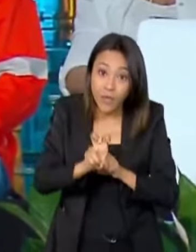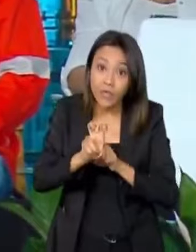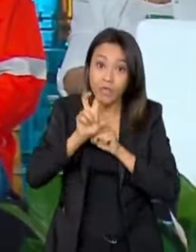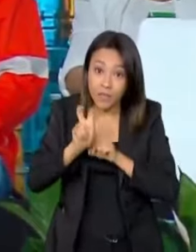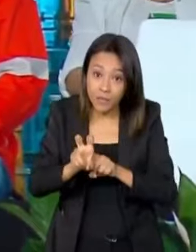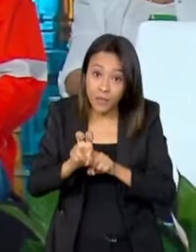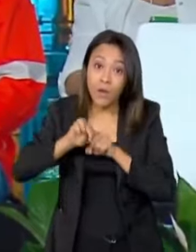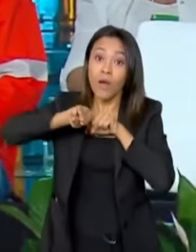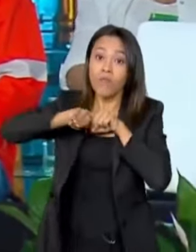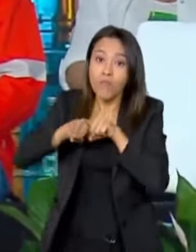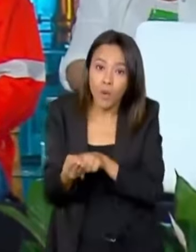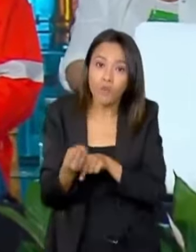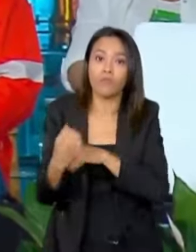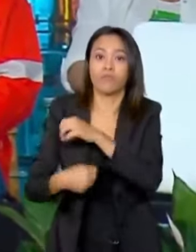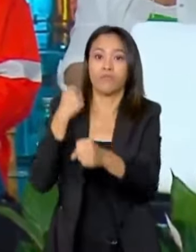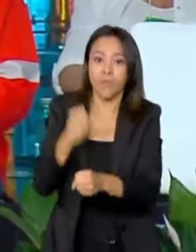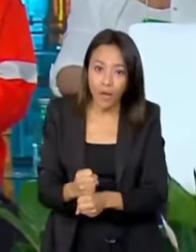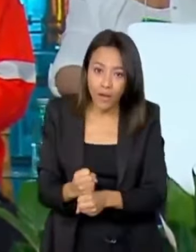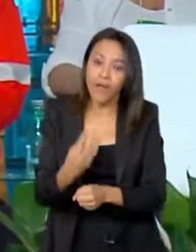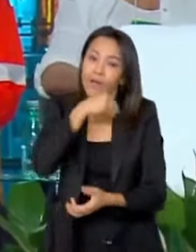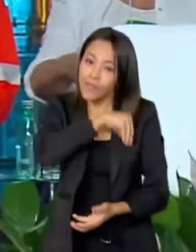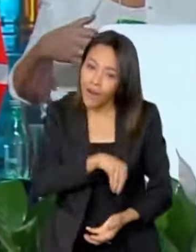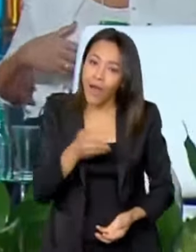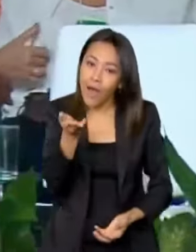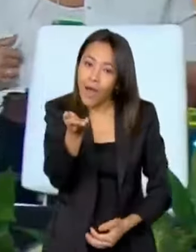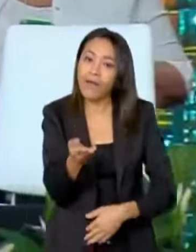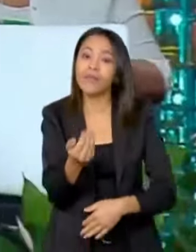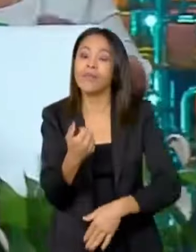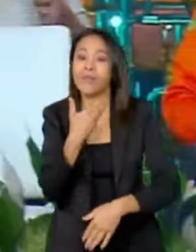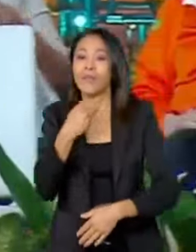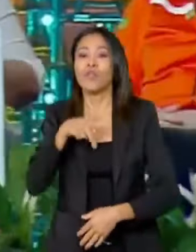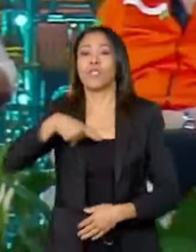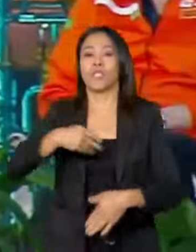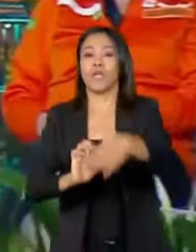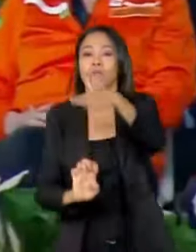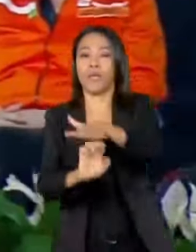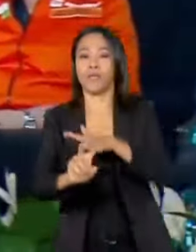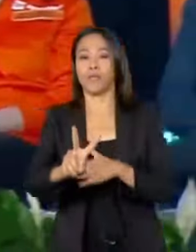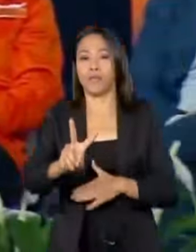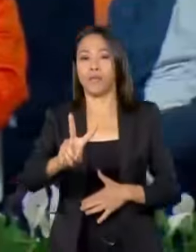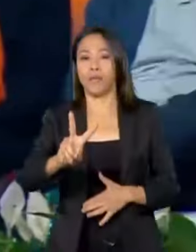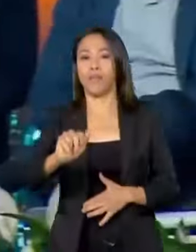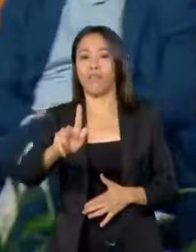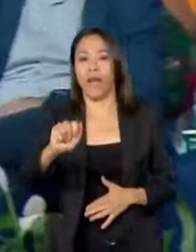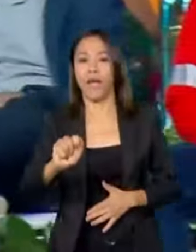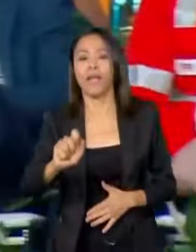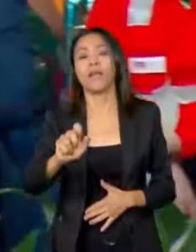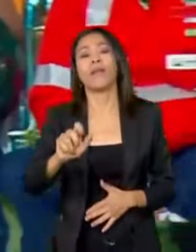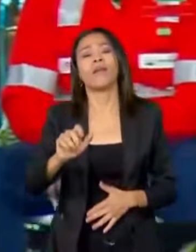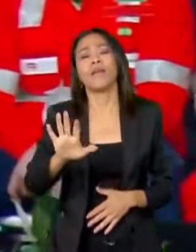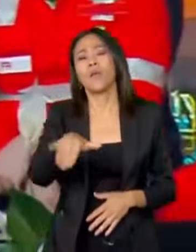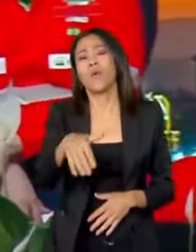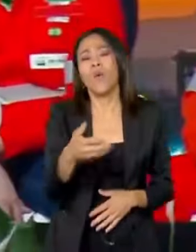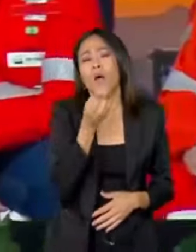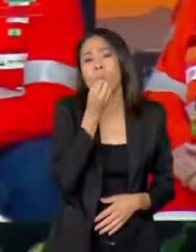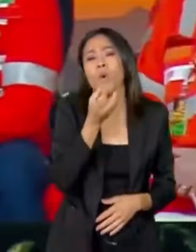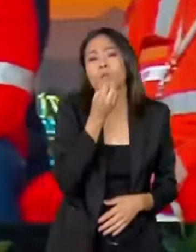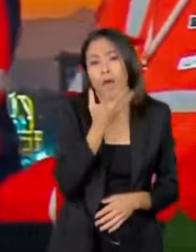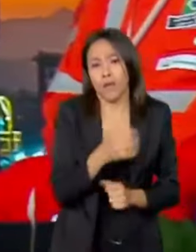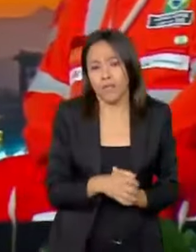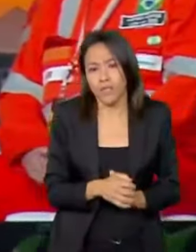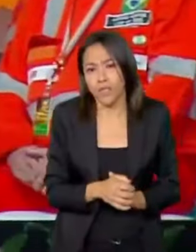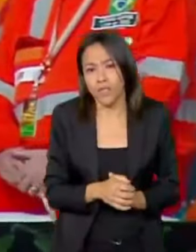milhões por ano. Então eu fico me perguntando, cadê a bondade dessa empresa privatizada? O que, que